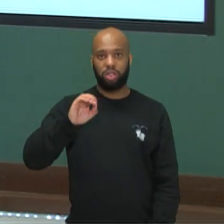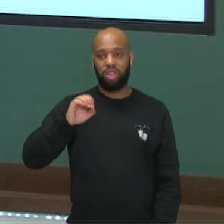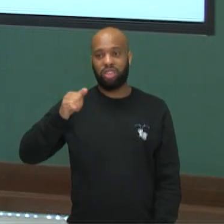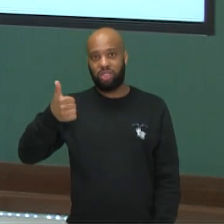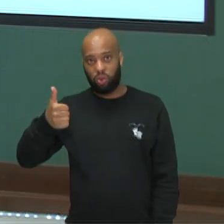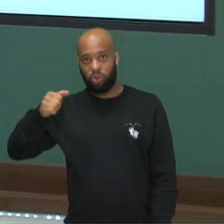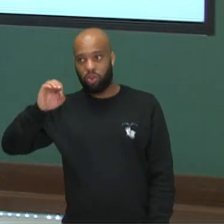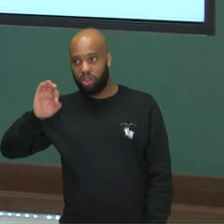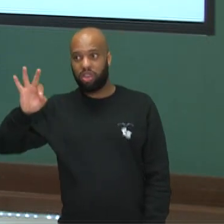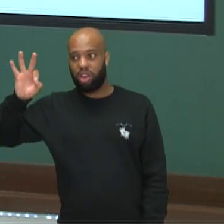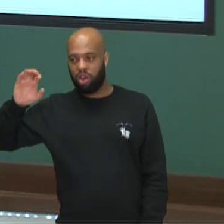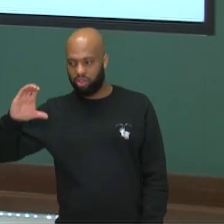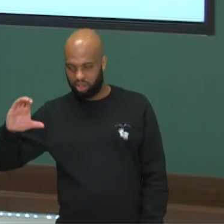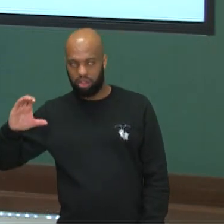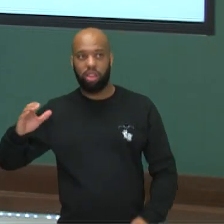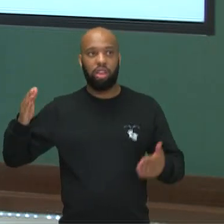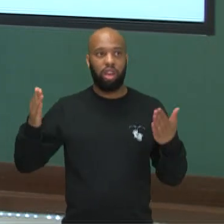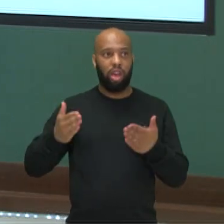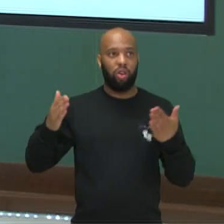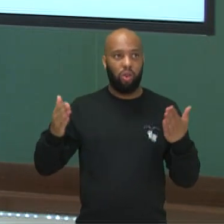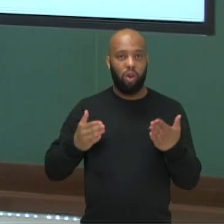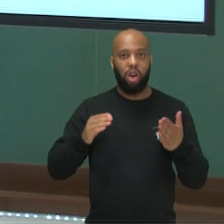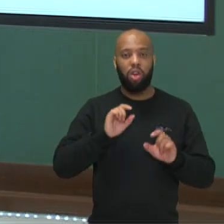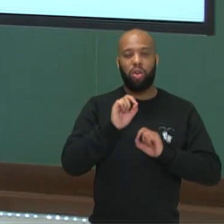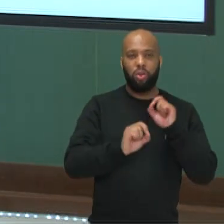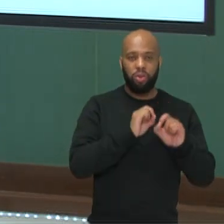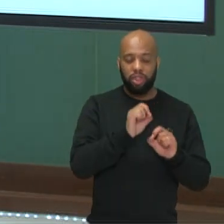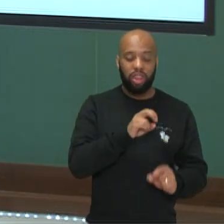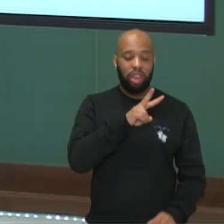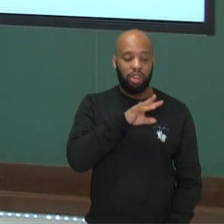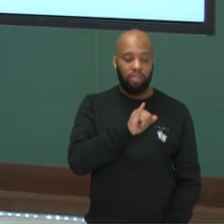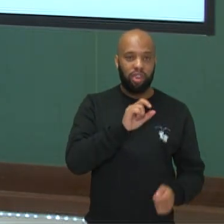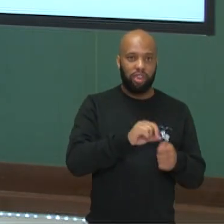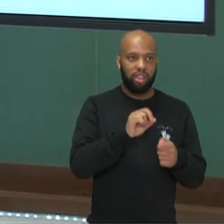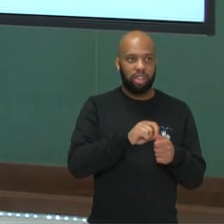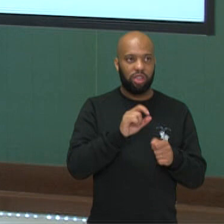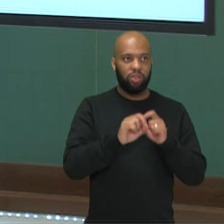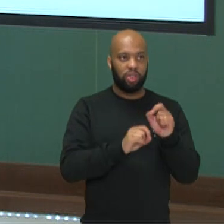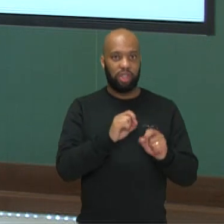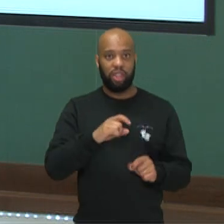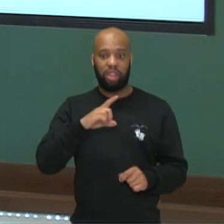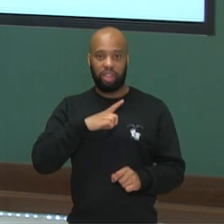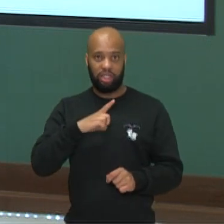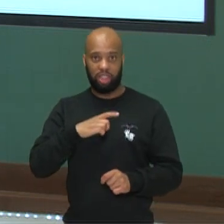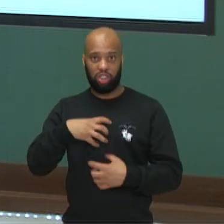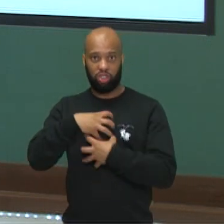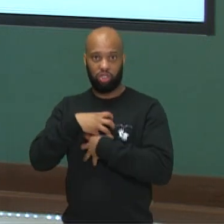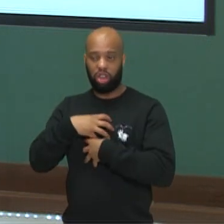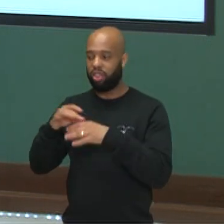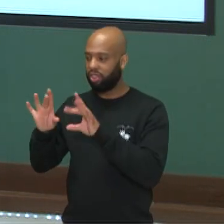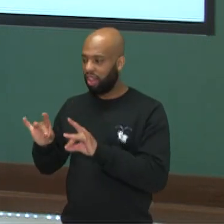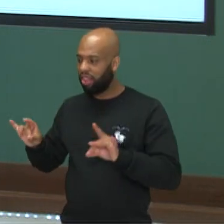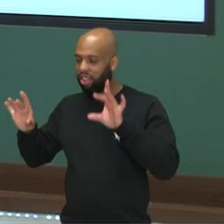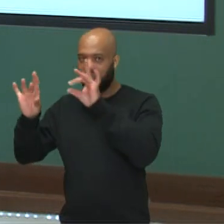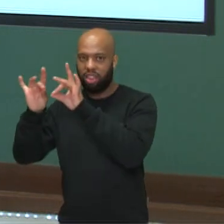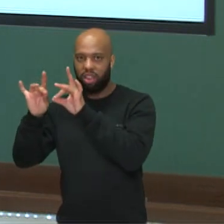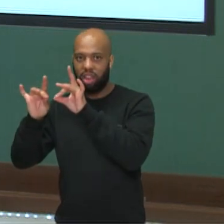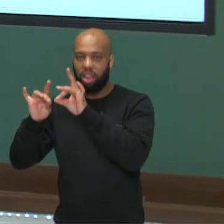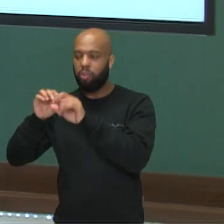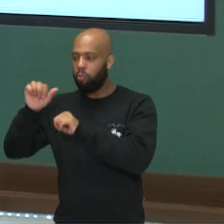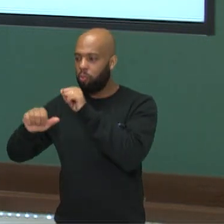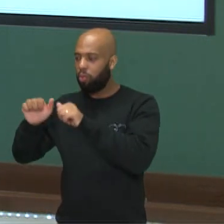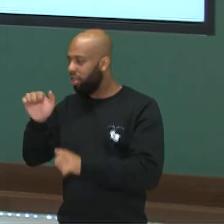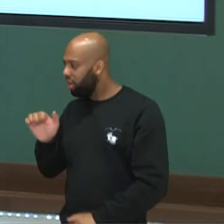graus Celsius. E a temperatura que essa substância vai evoluir, vai sair do seu estado físico líquido para